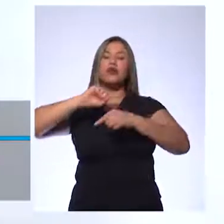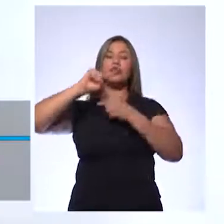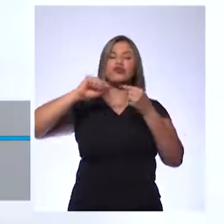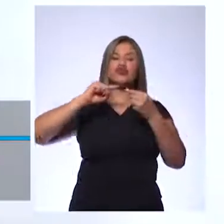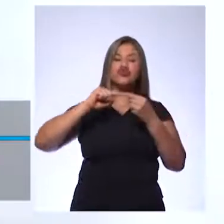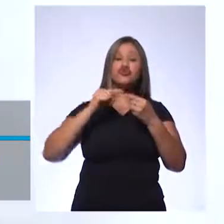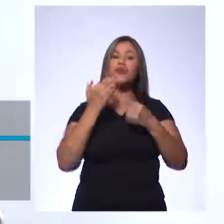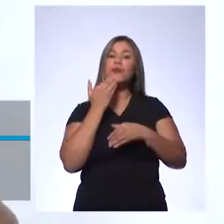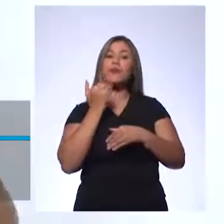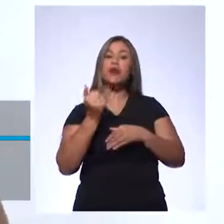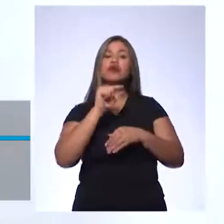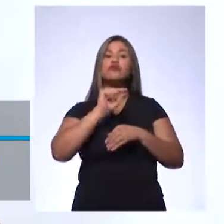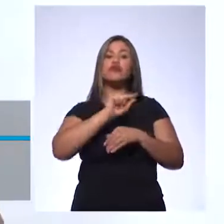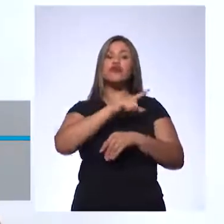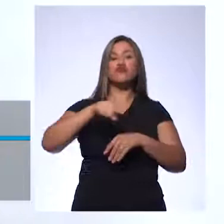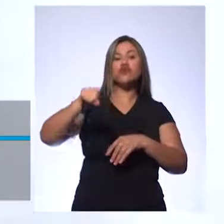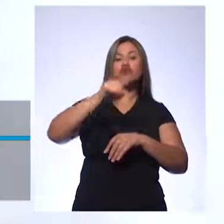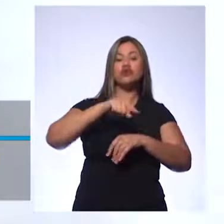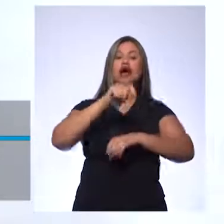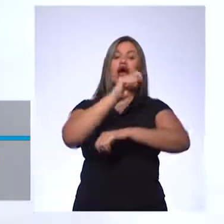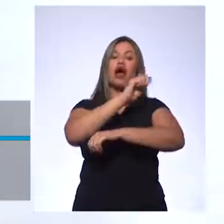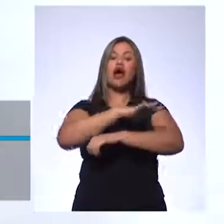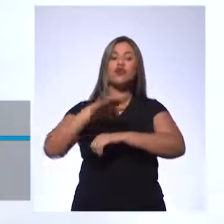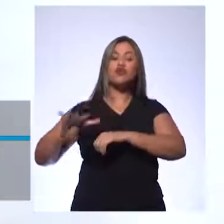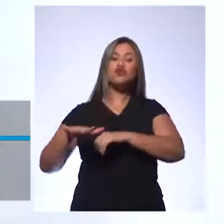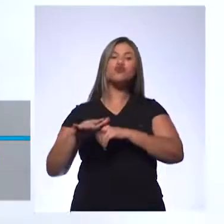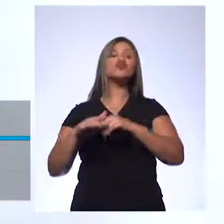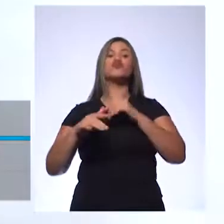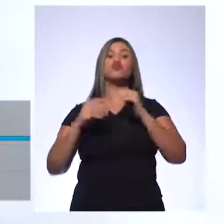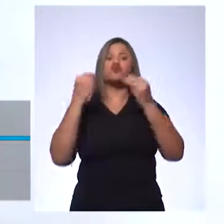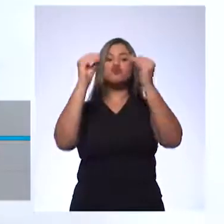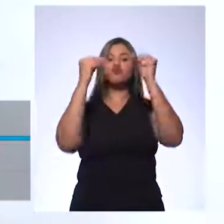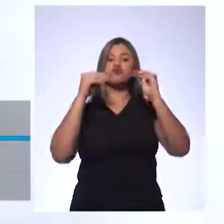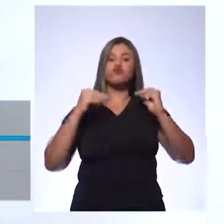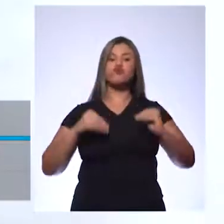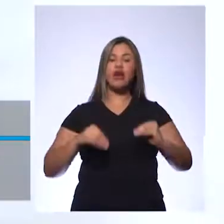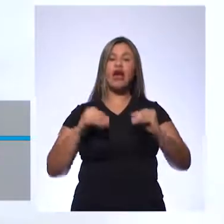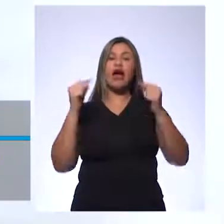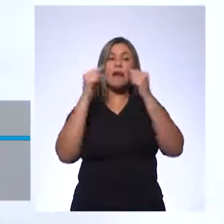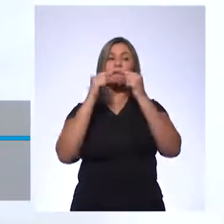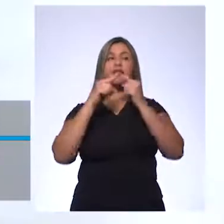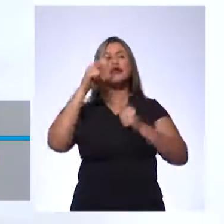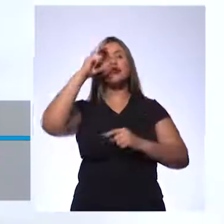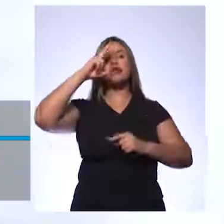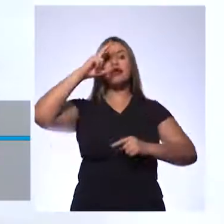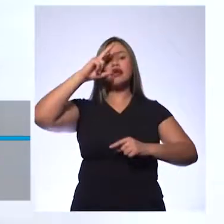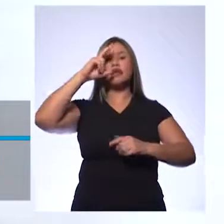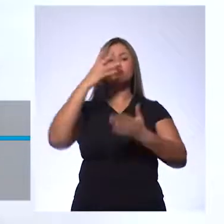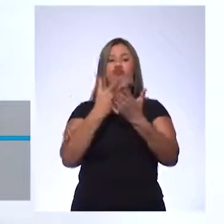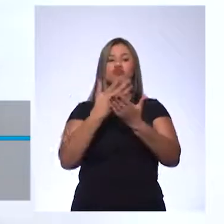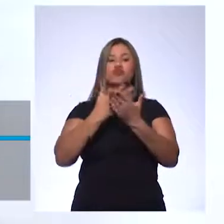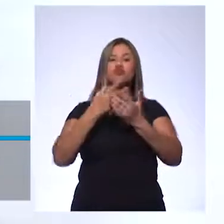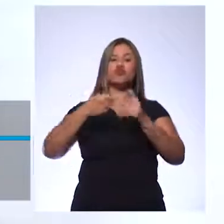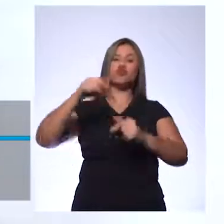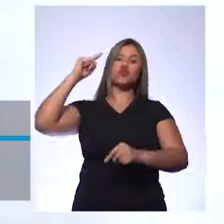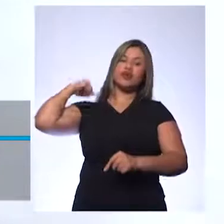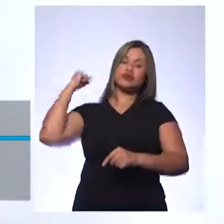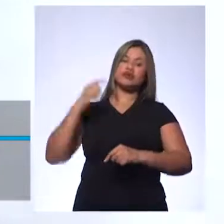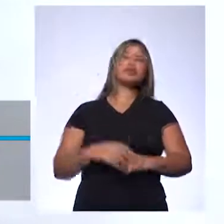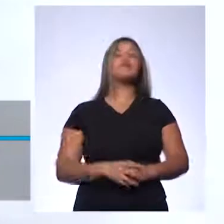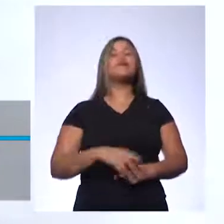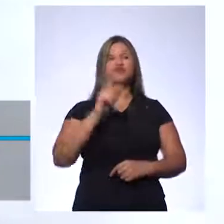da aula eu vou pedir que os estudantes vamos colocando para mim aí o que vocês lembram da aula passada combinado